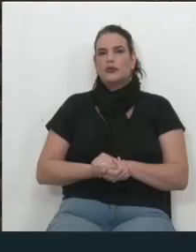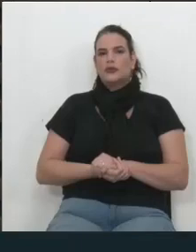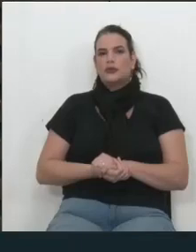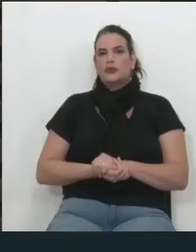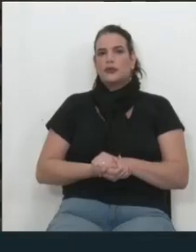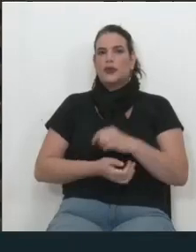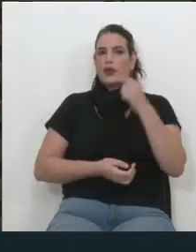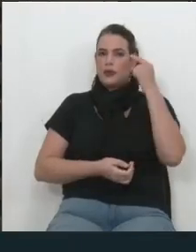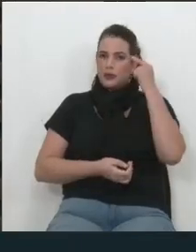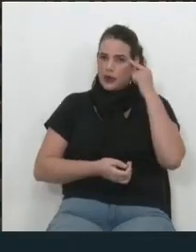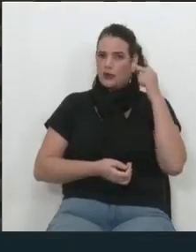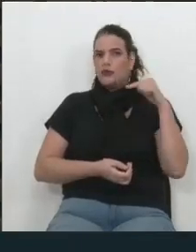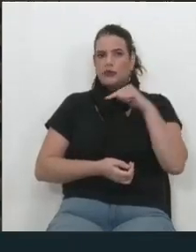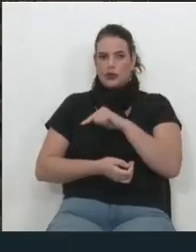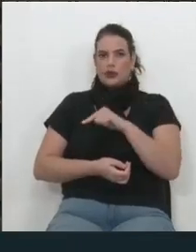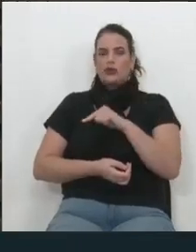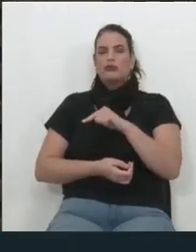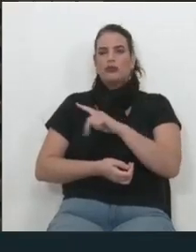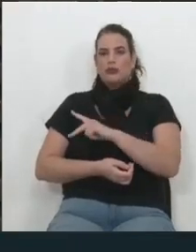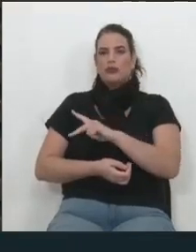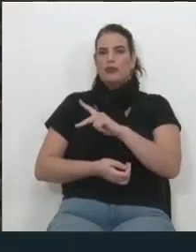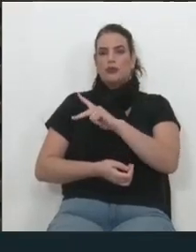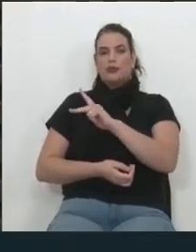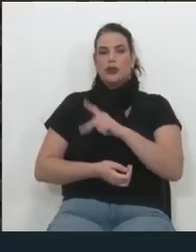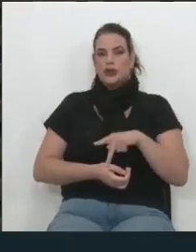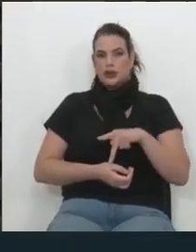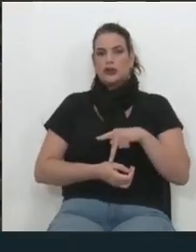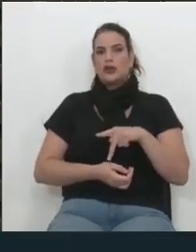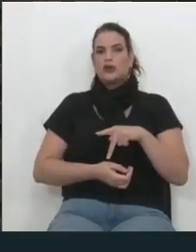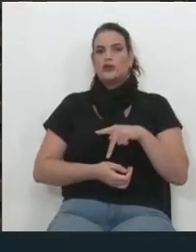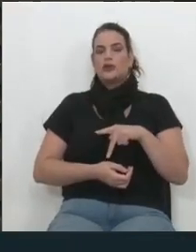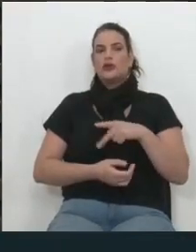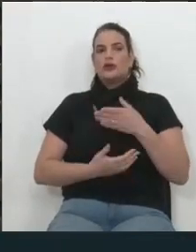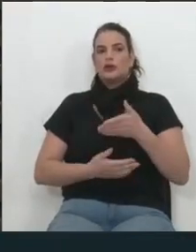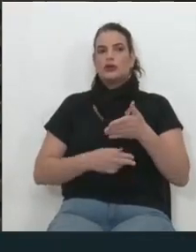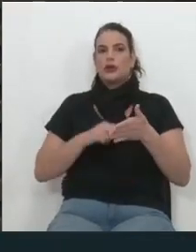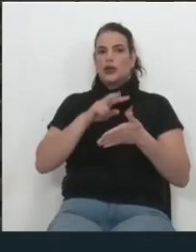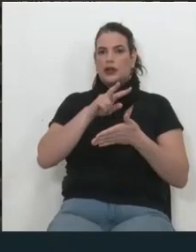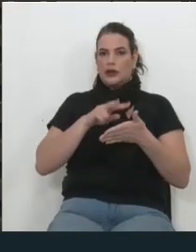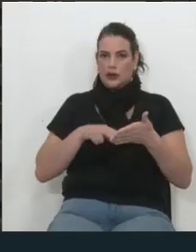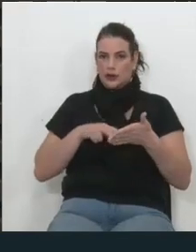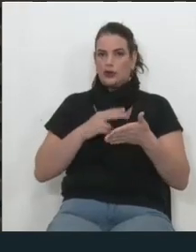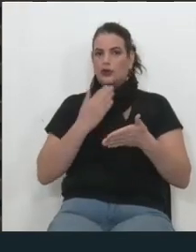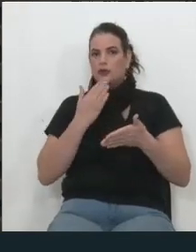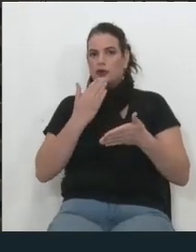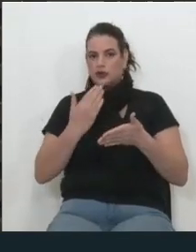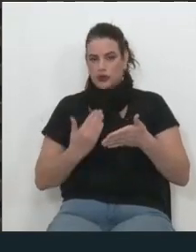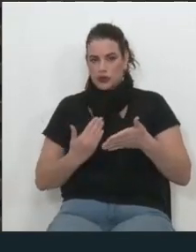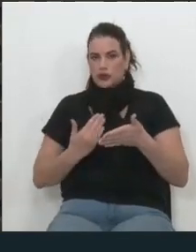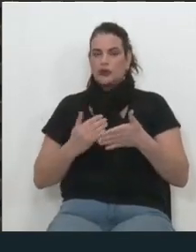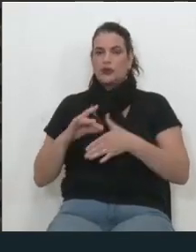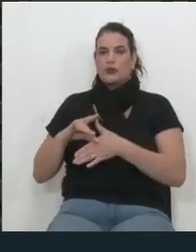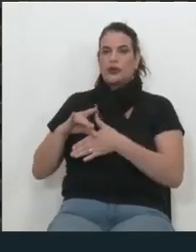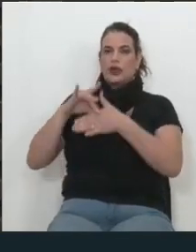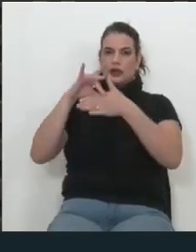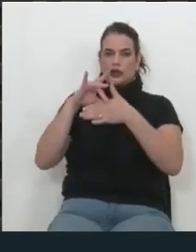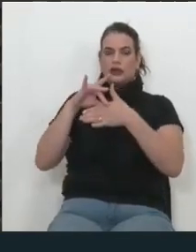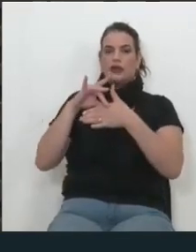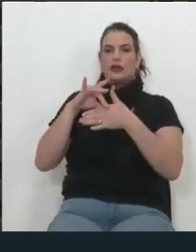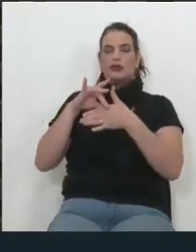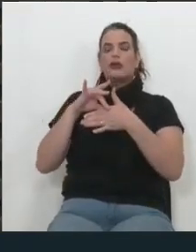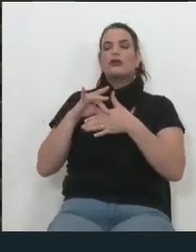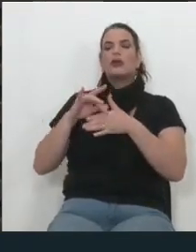Vossa Excelência, ao ficar procedendo à leitura e solicitando às lideranças partidárias que indiquem